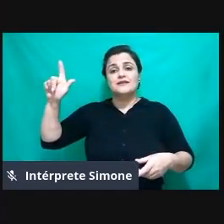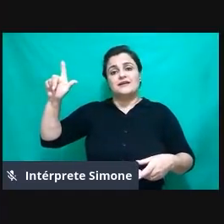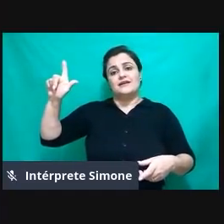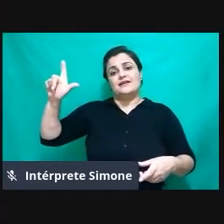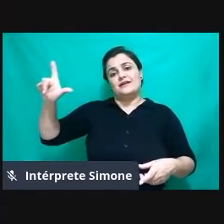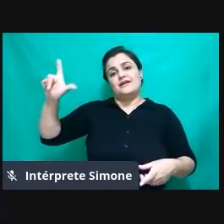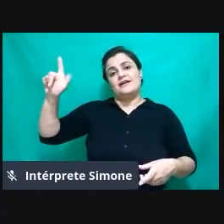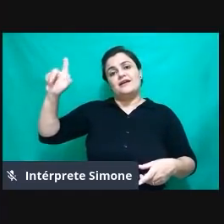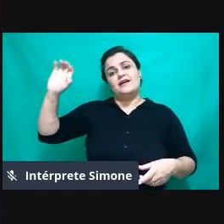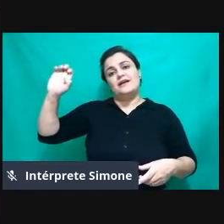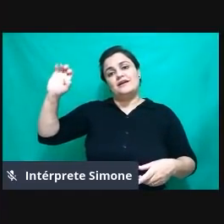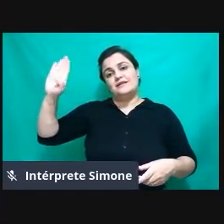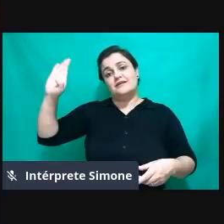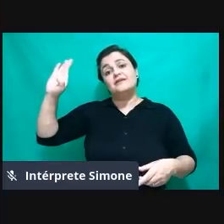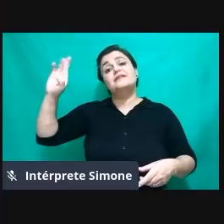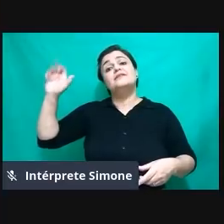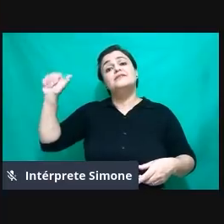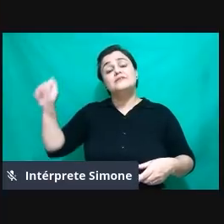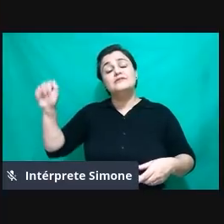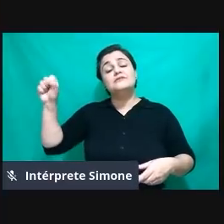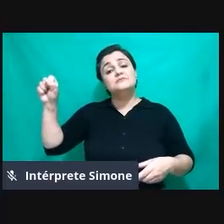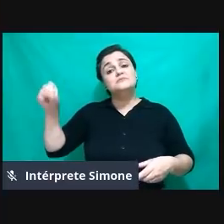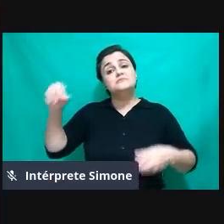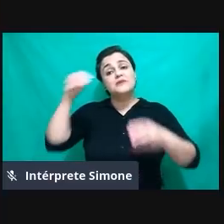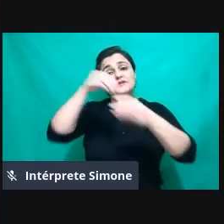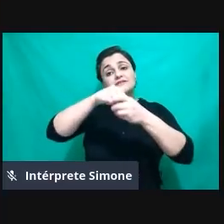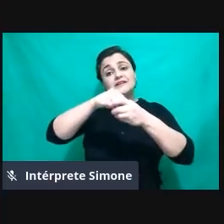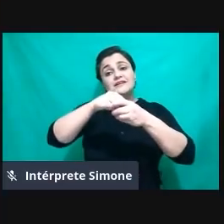atividades investigativas, quando eu trabalho com ele,